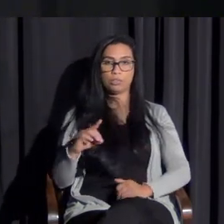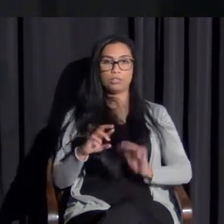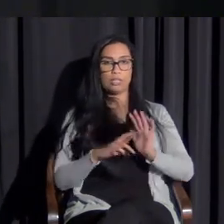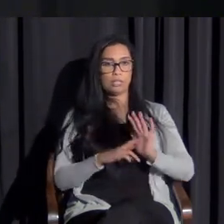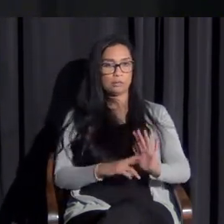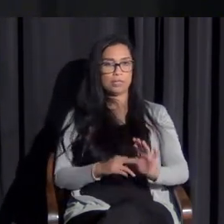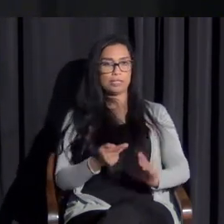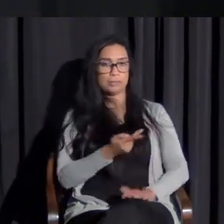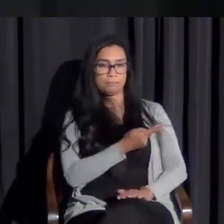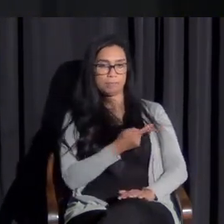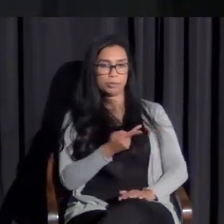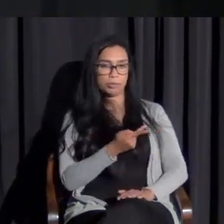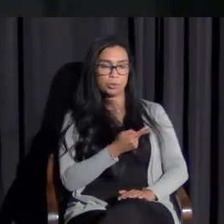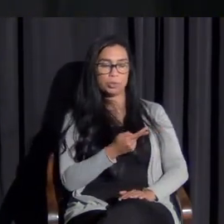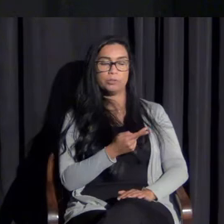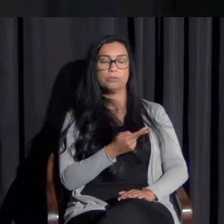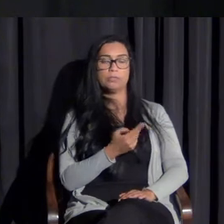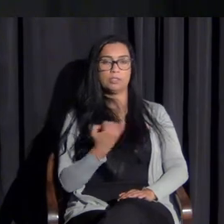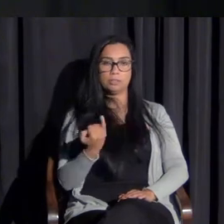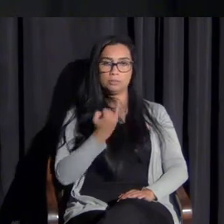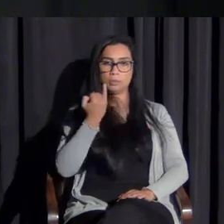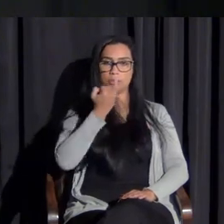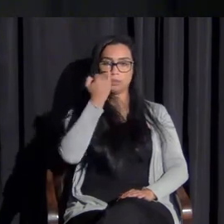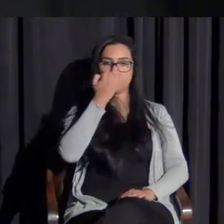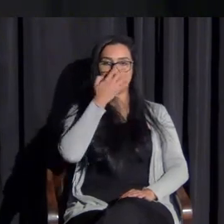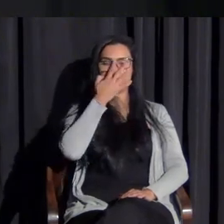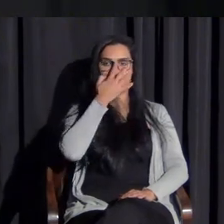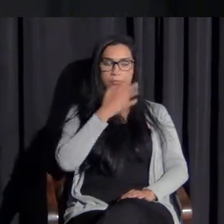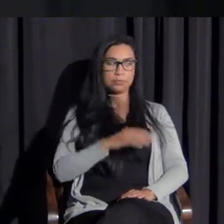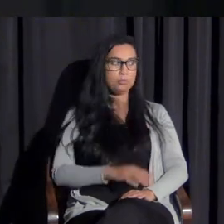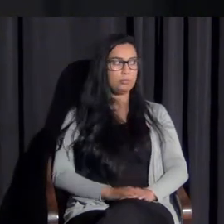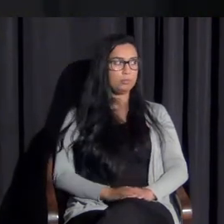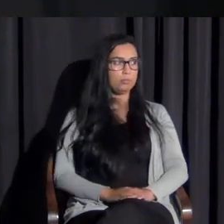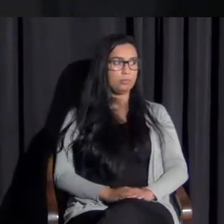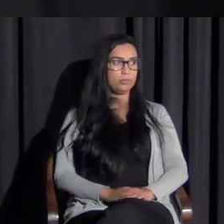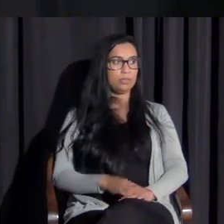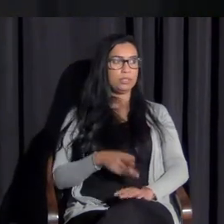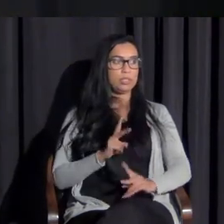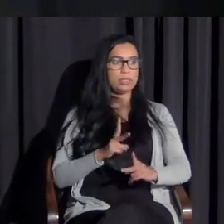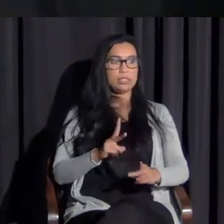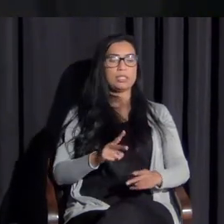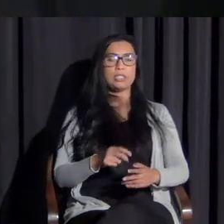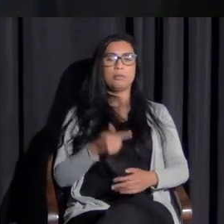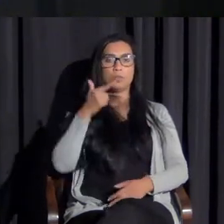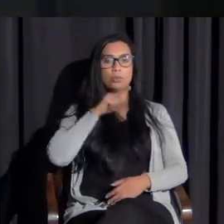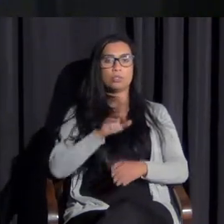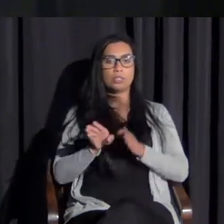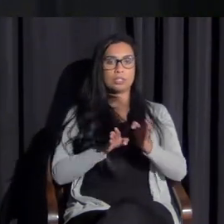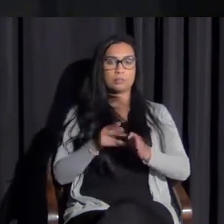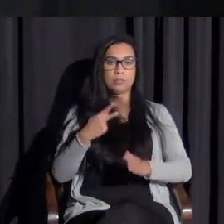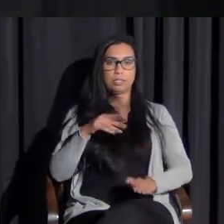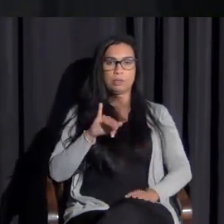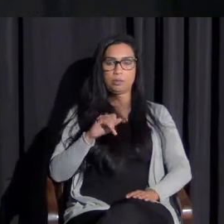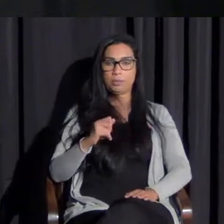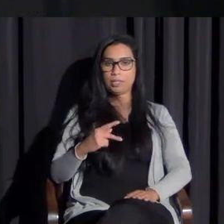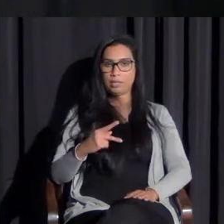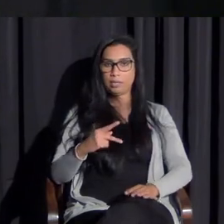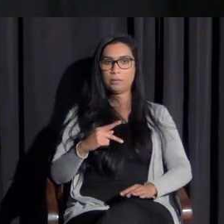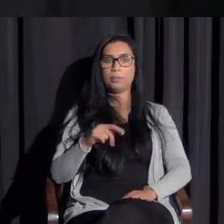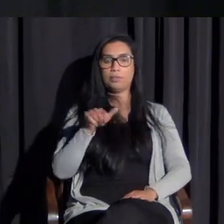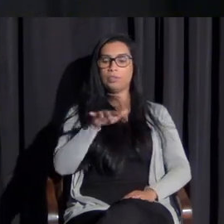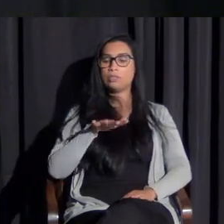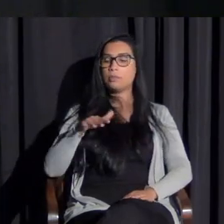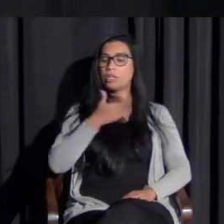Elaine Silva, nessa missão importante que é de estender e acessibilizar o PIA, né, para além dos